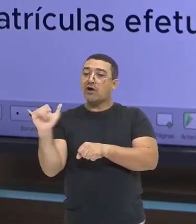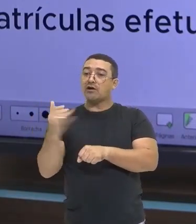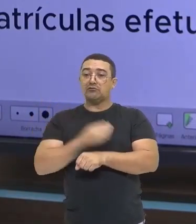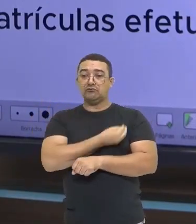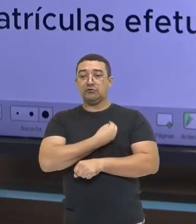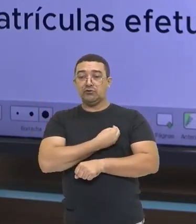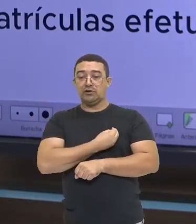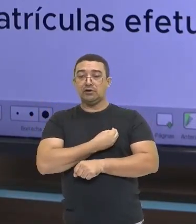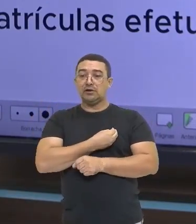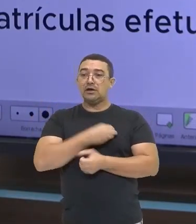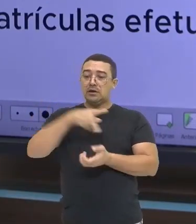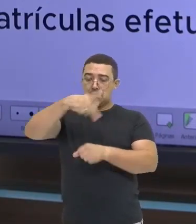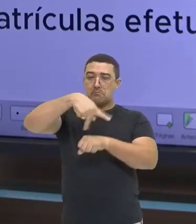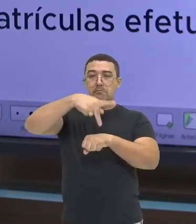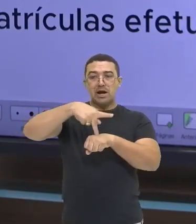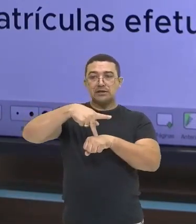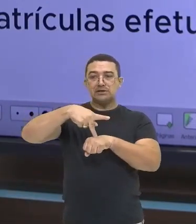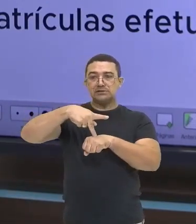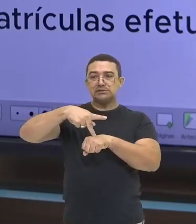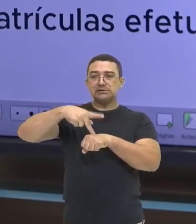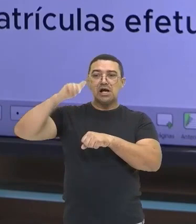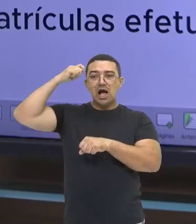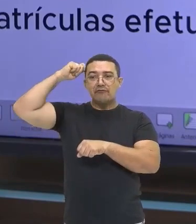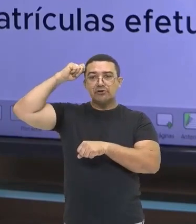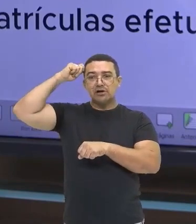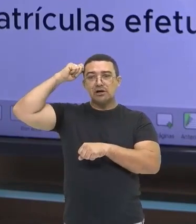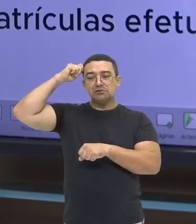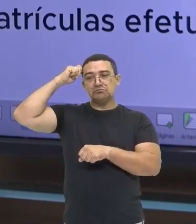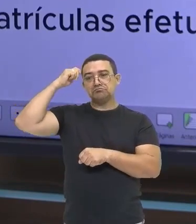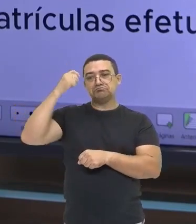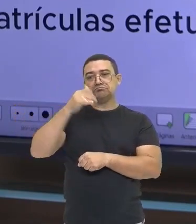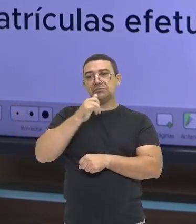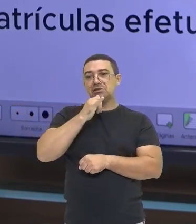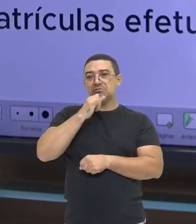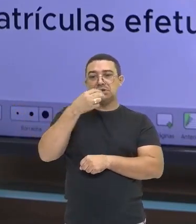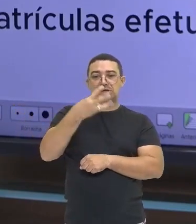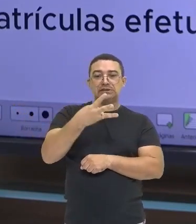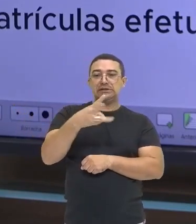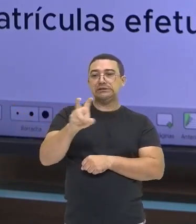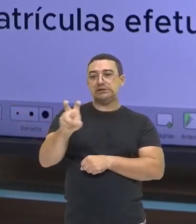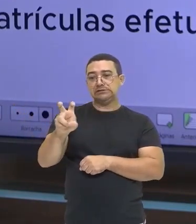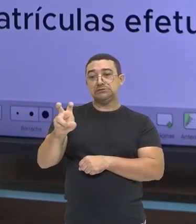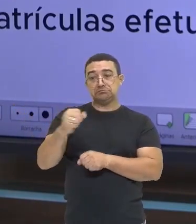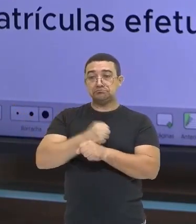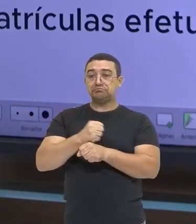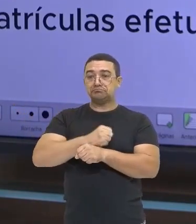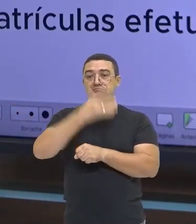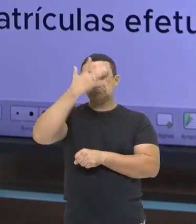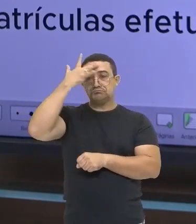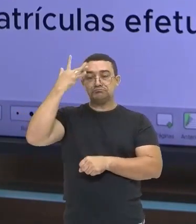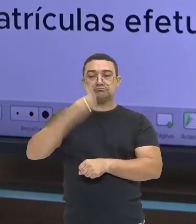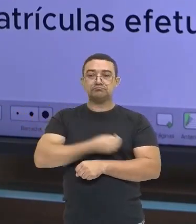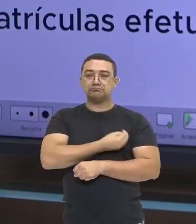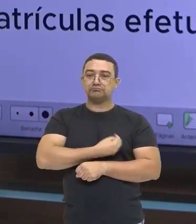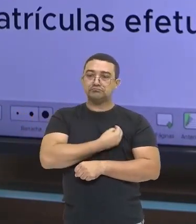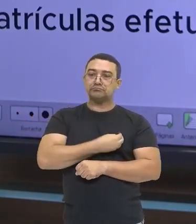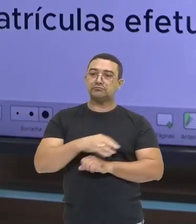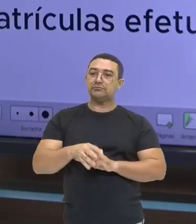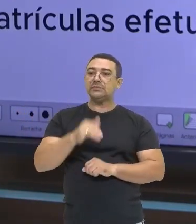que a expectativa de vida é de pouco mais de 35 anos, tá bom? E temos países, por exemplo, como o